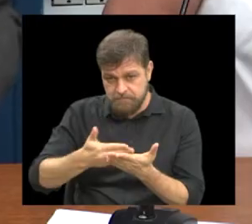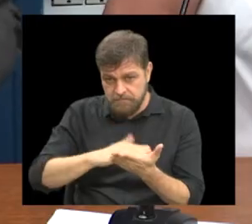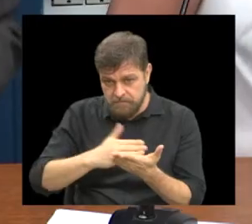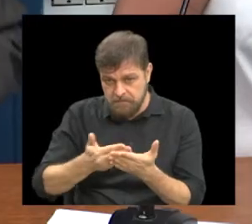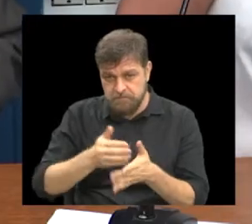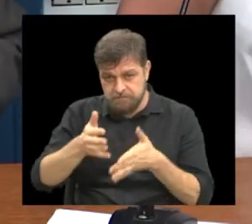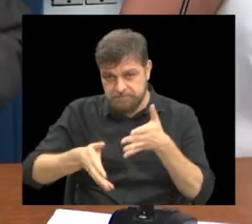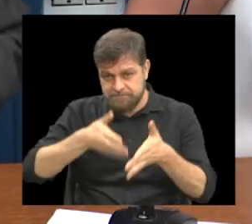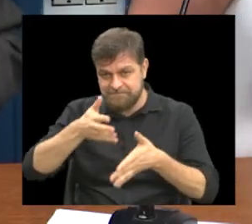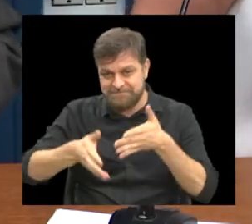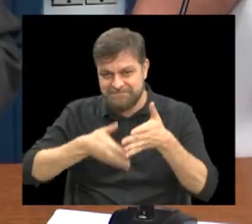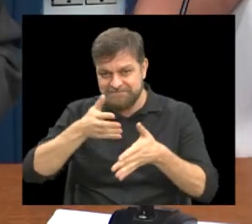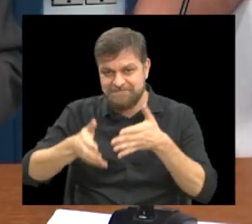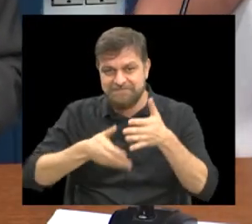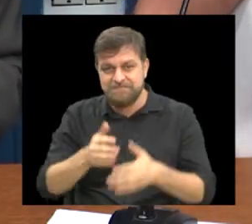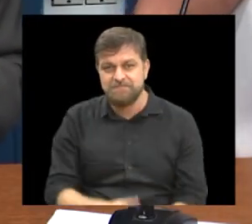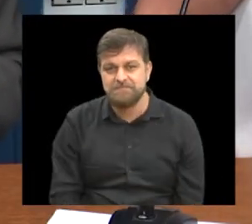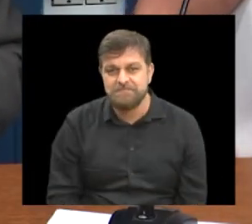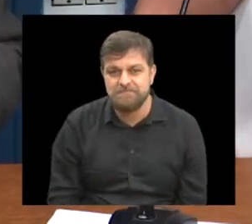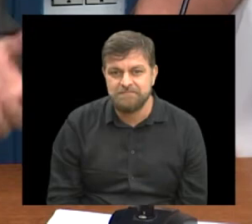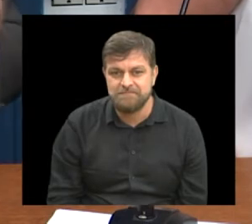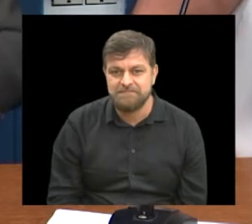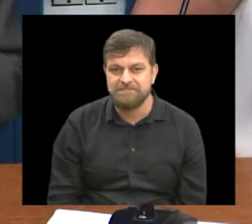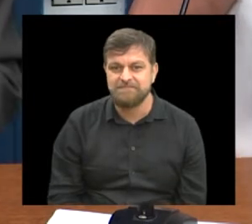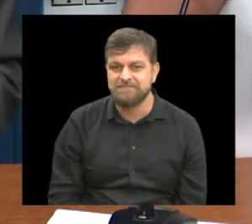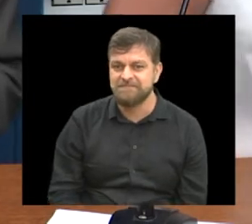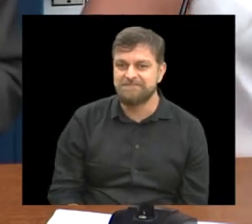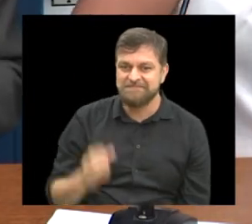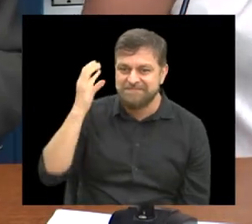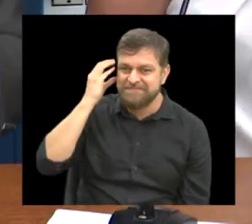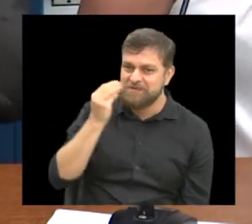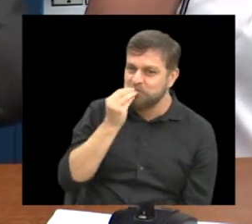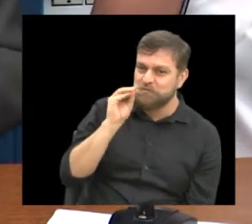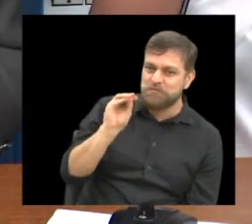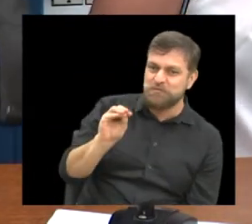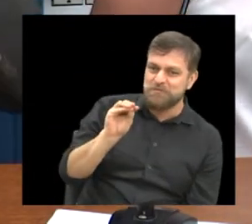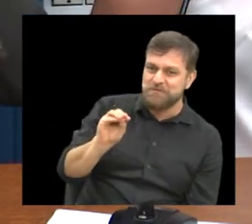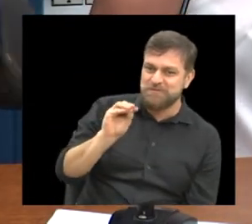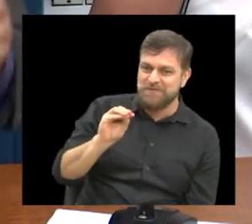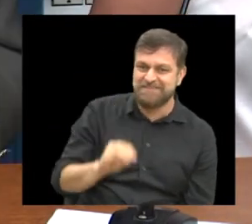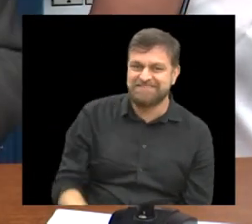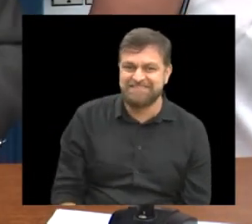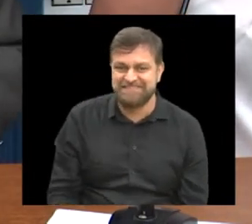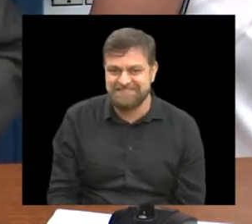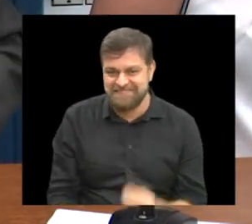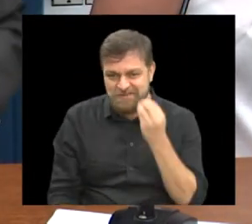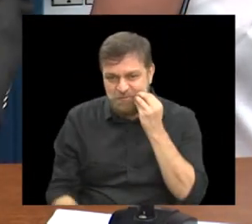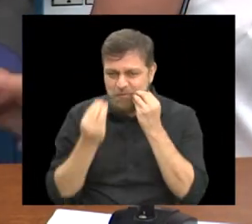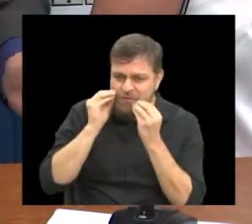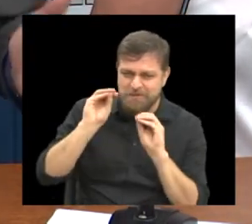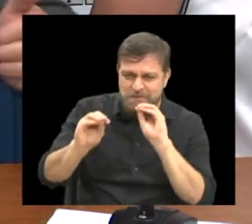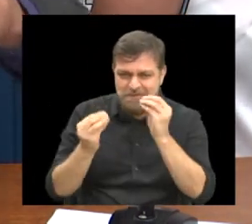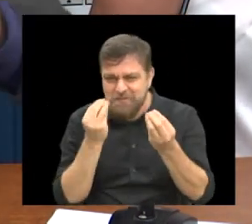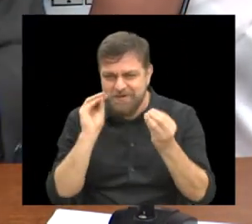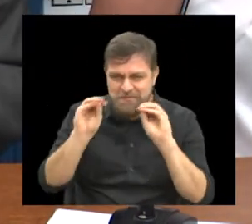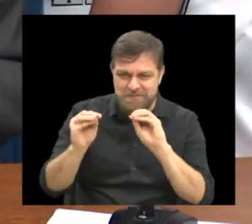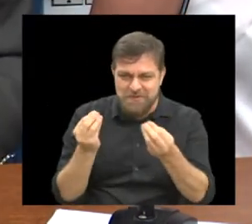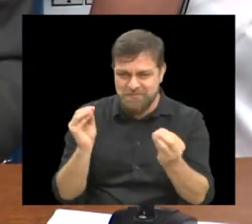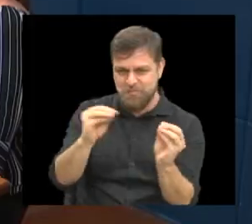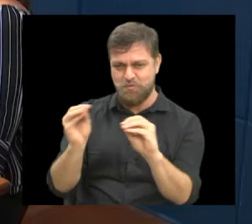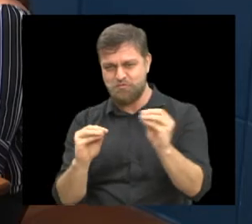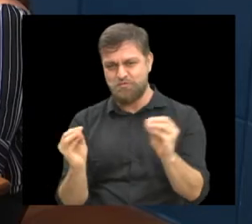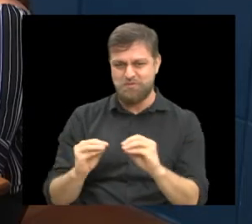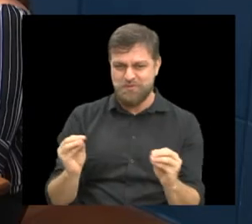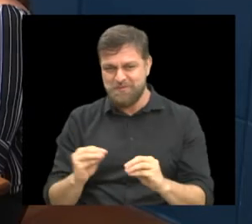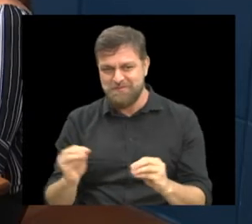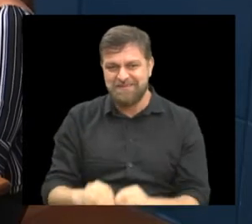nosso intérprete de Libras, mandando um beijo, a Crista mandando um beijo para você, eu também mando outro beijo, o Paulo manda um beijo, vamos beijar todo mundo, que eu